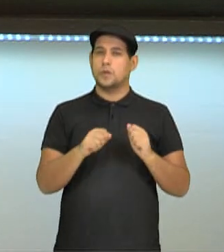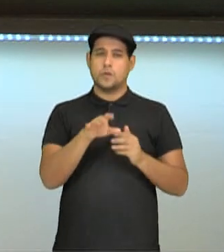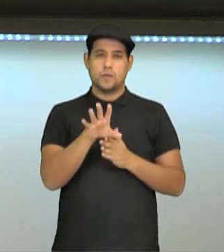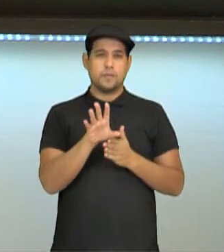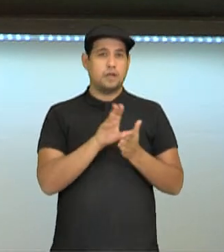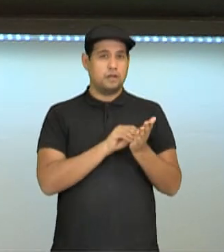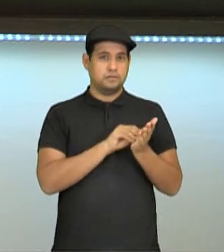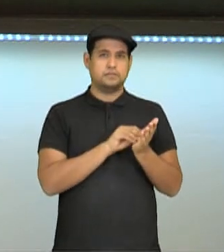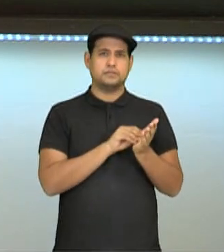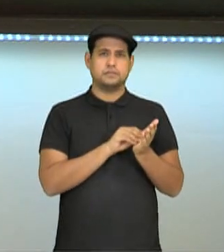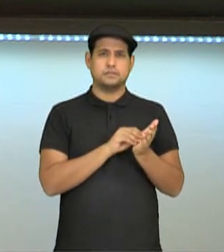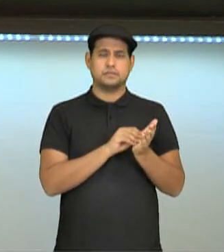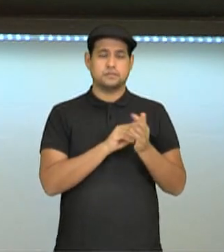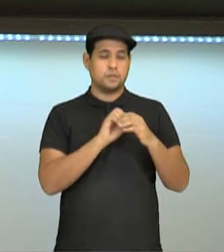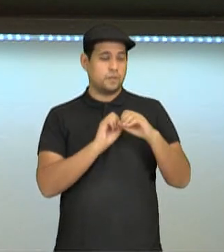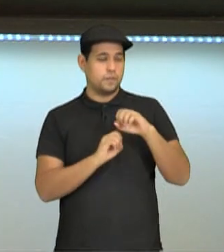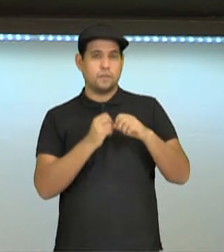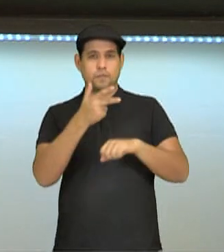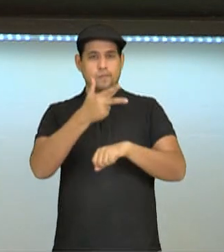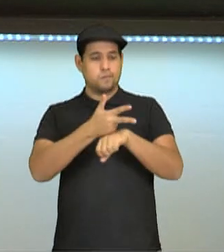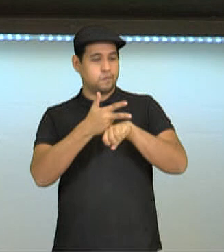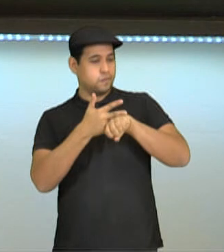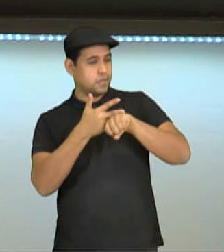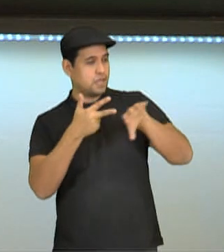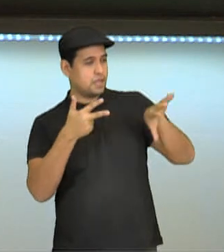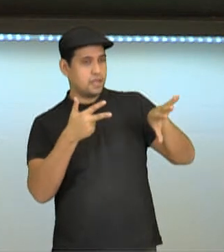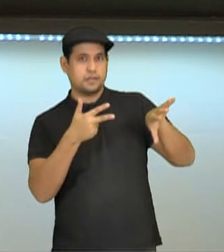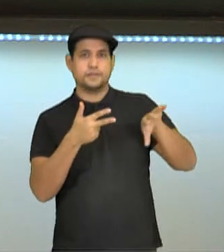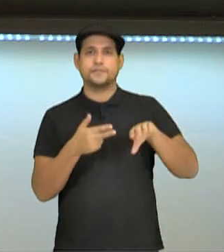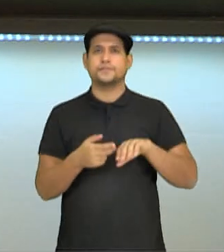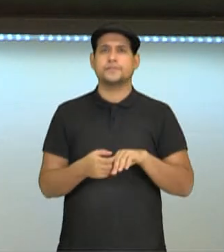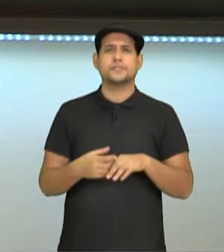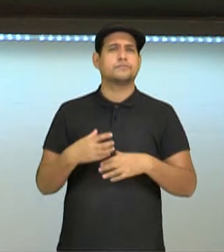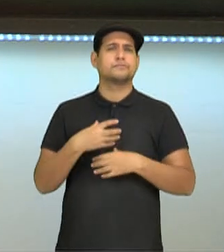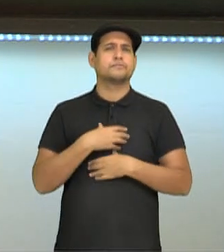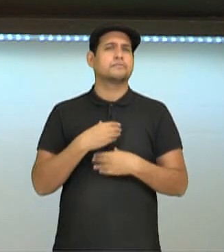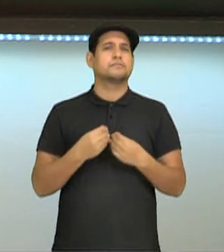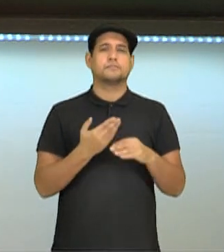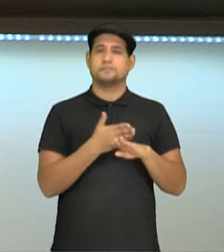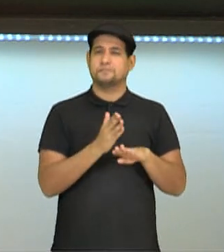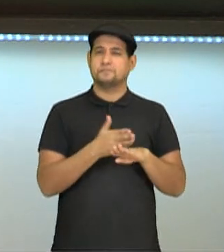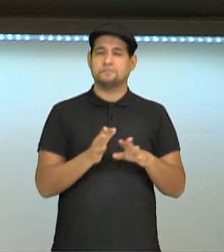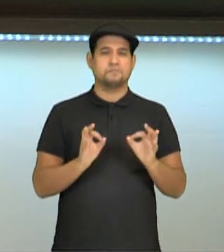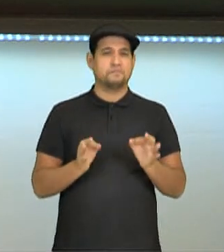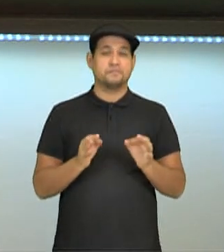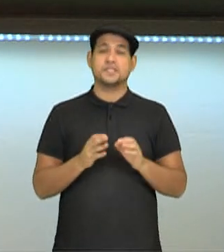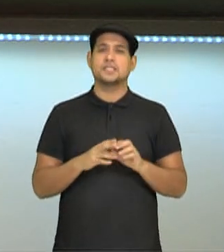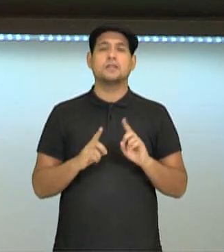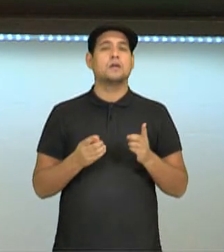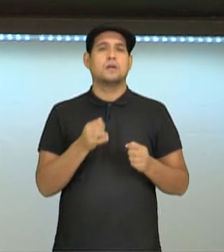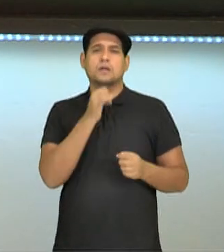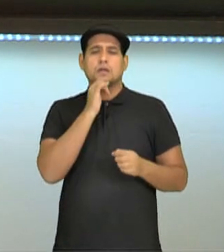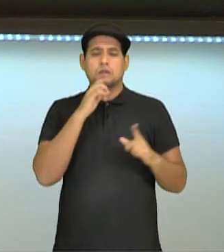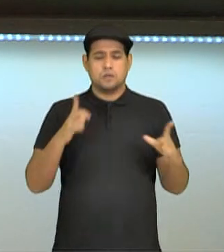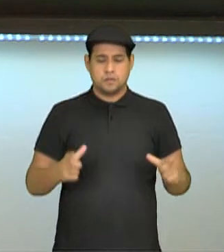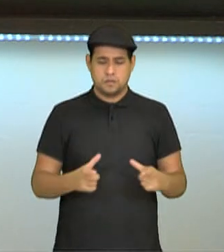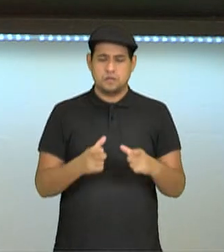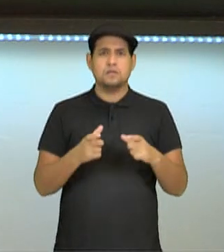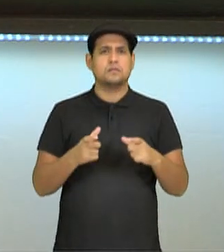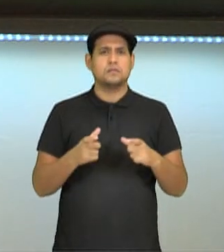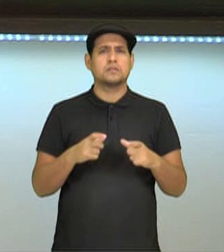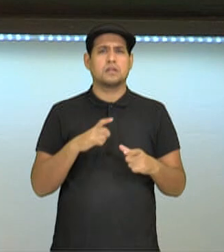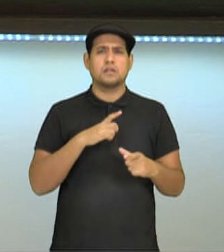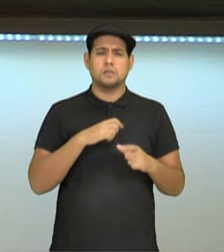copiar, projetar as imagens, tá? De forma mais prática. Então, como ele era menor, ele